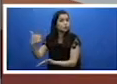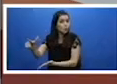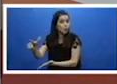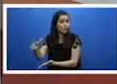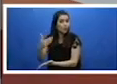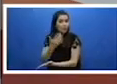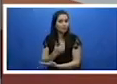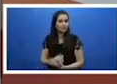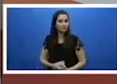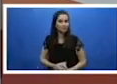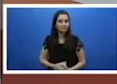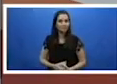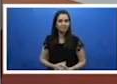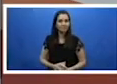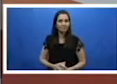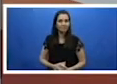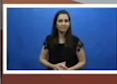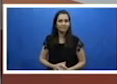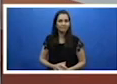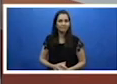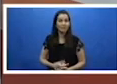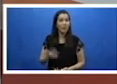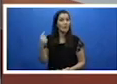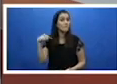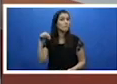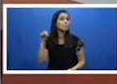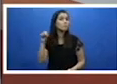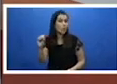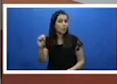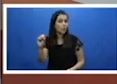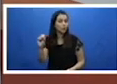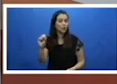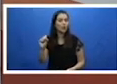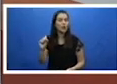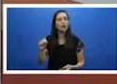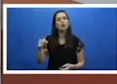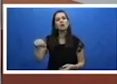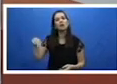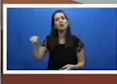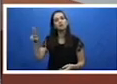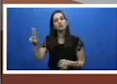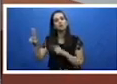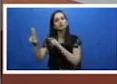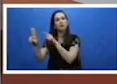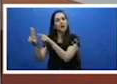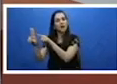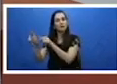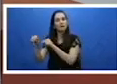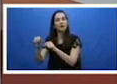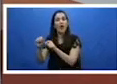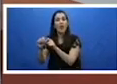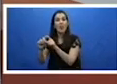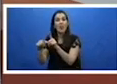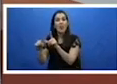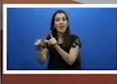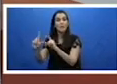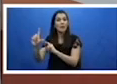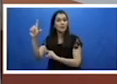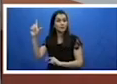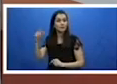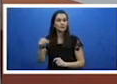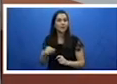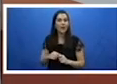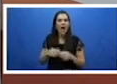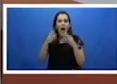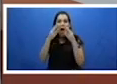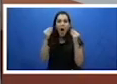caça. Tá? Colocamos um ponto final e aqui um parágrafo, letra maiúscula. A raposa